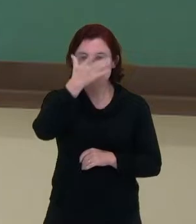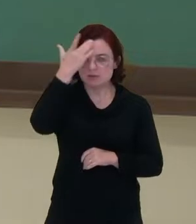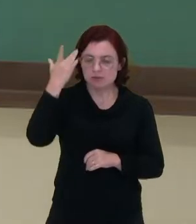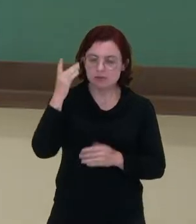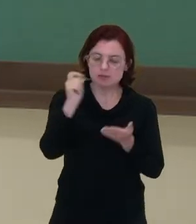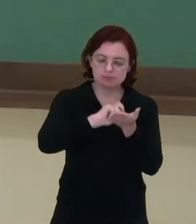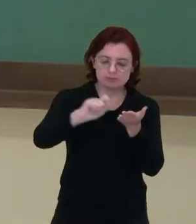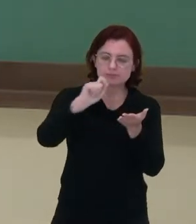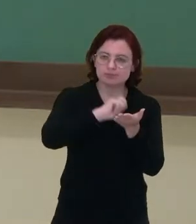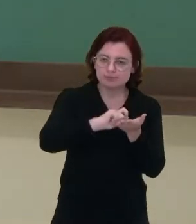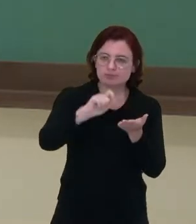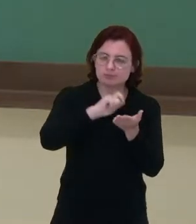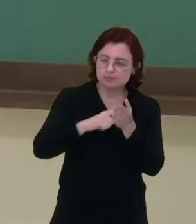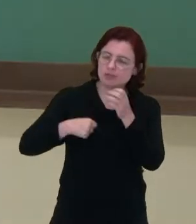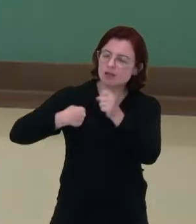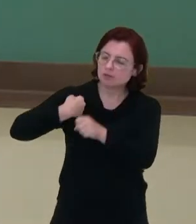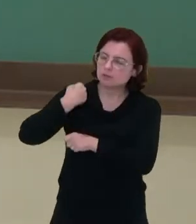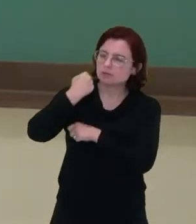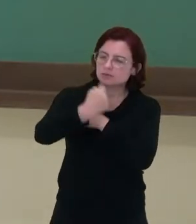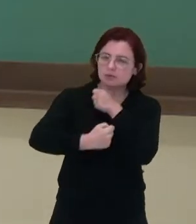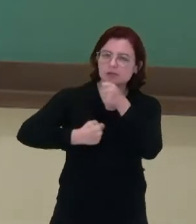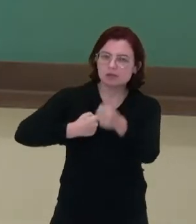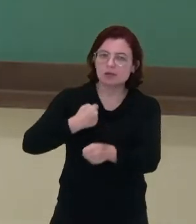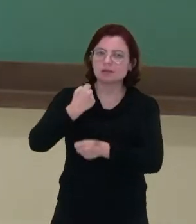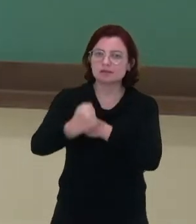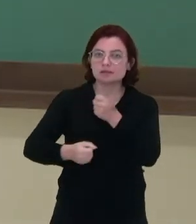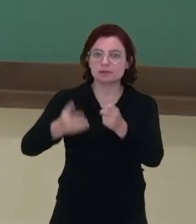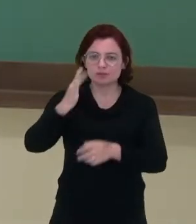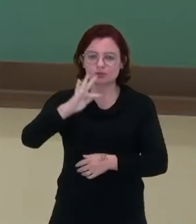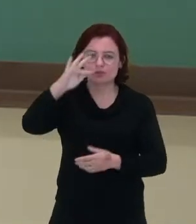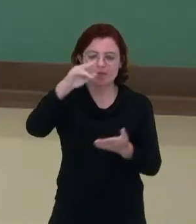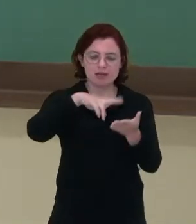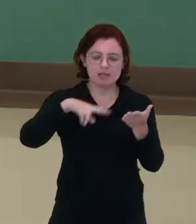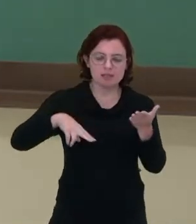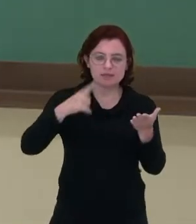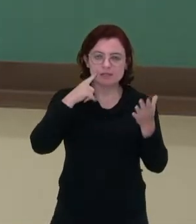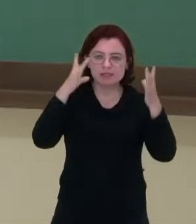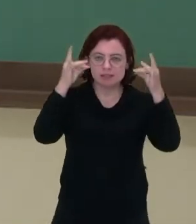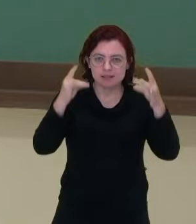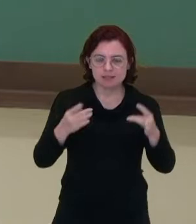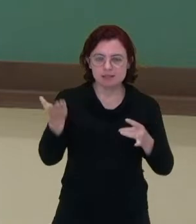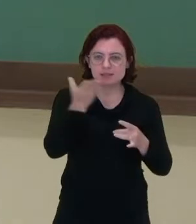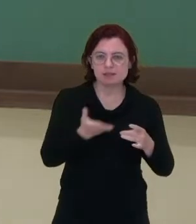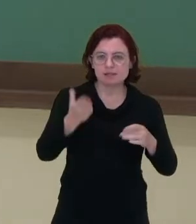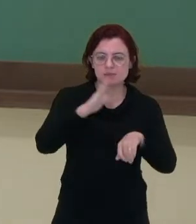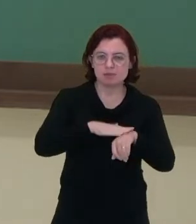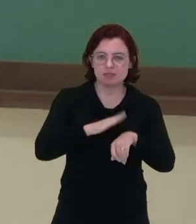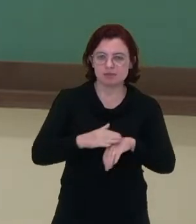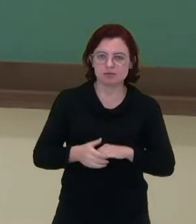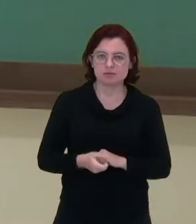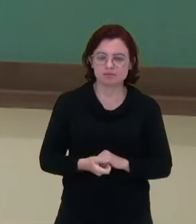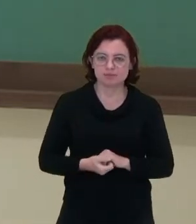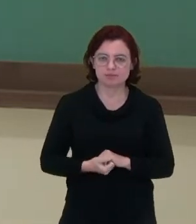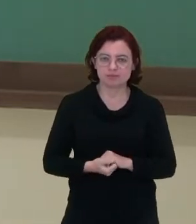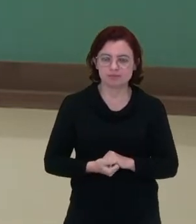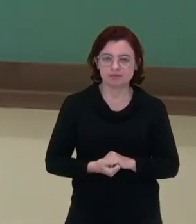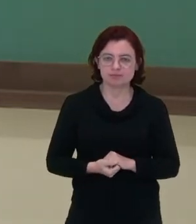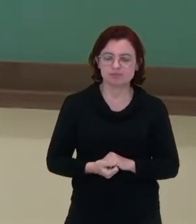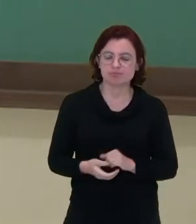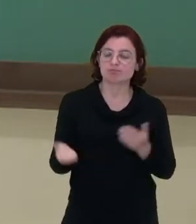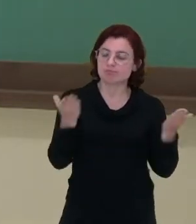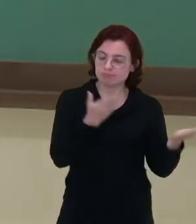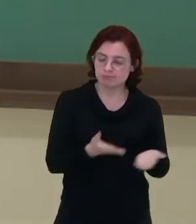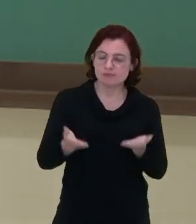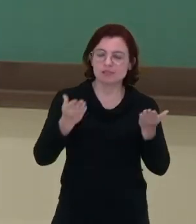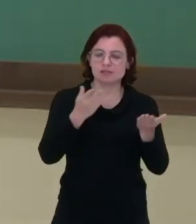registro durante anos para depois ler, reler em detalhes aqueles momentos. E esses diários